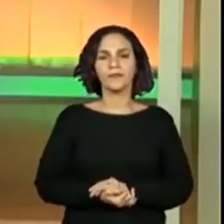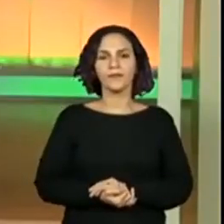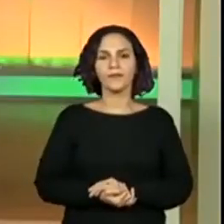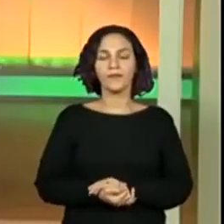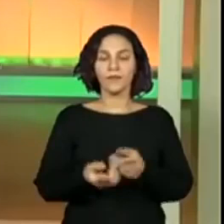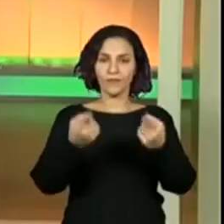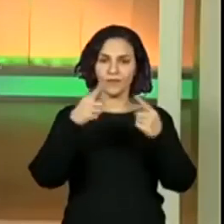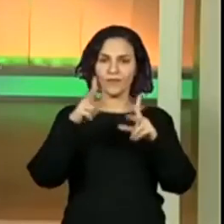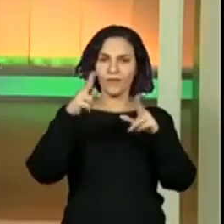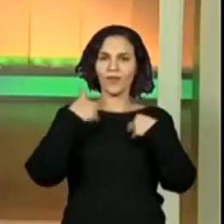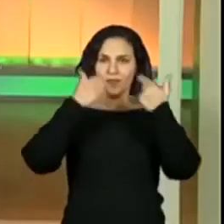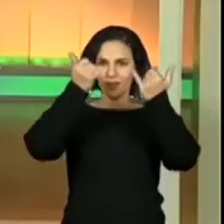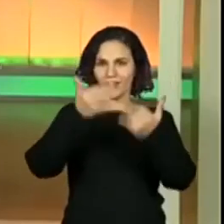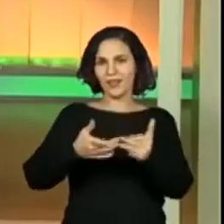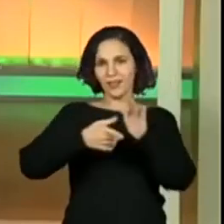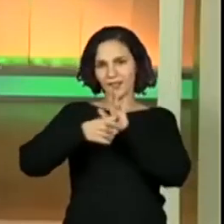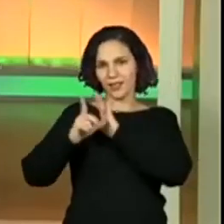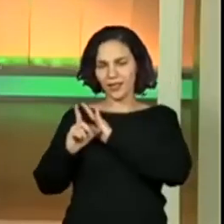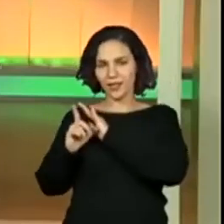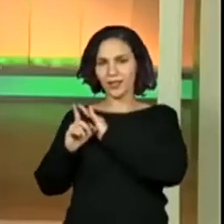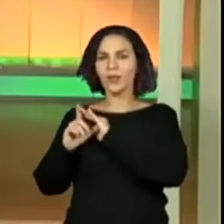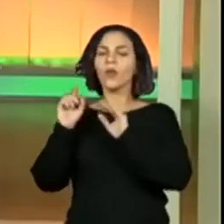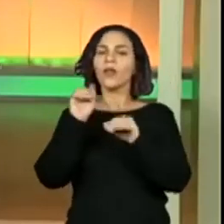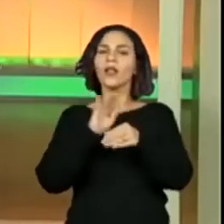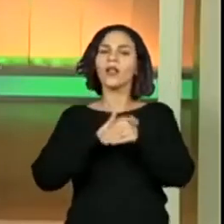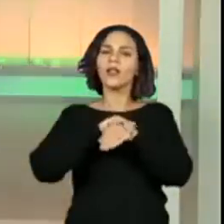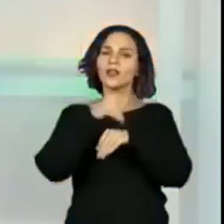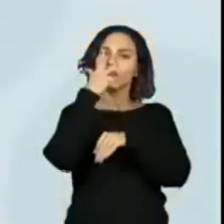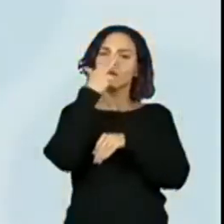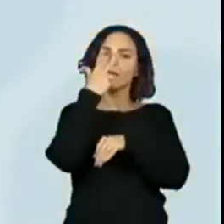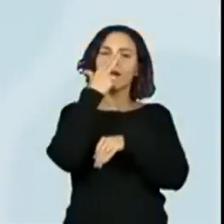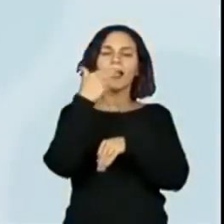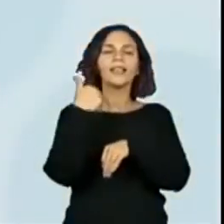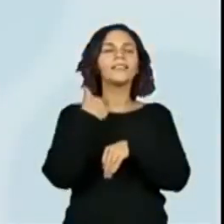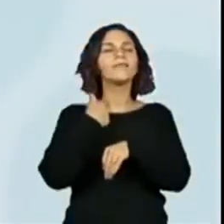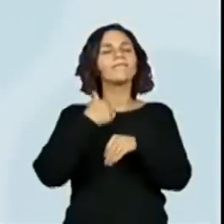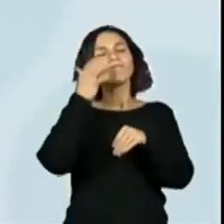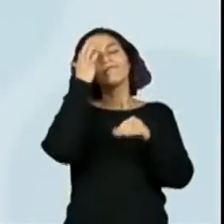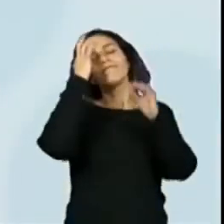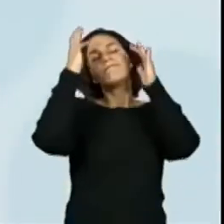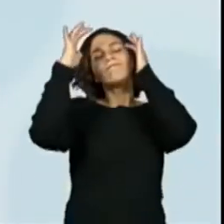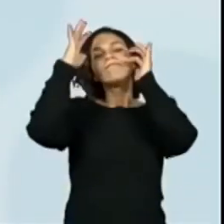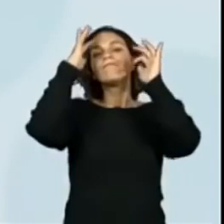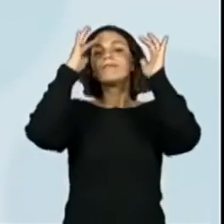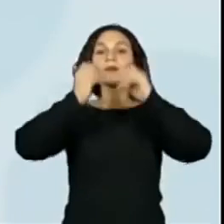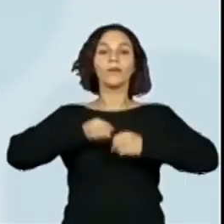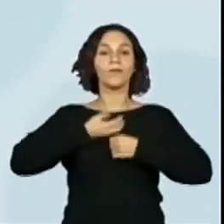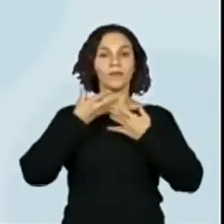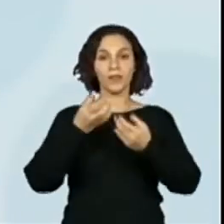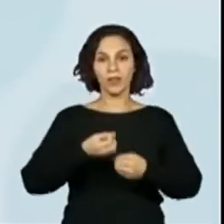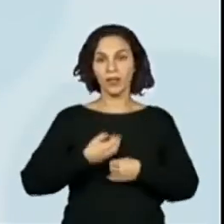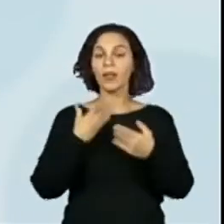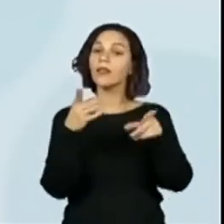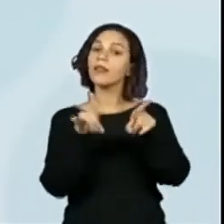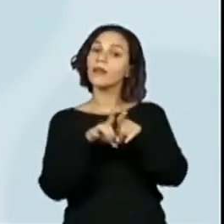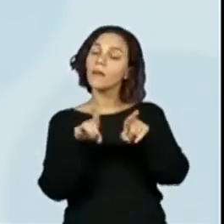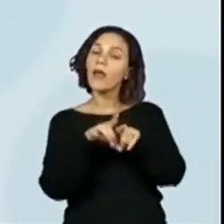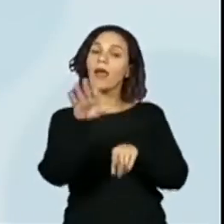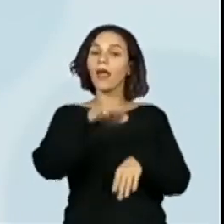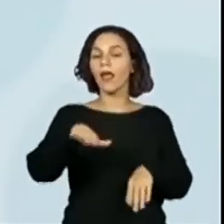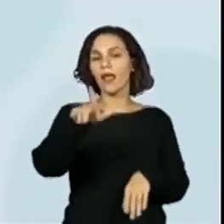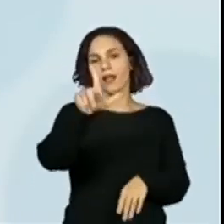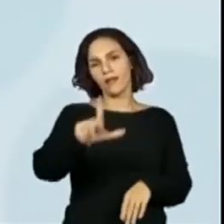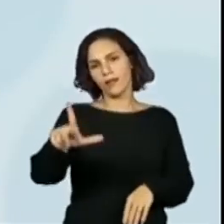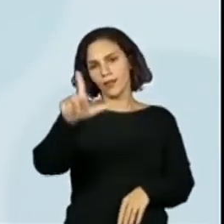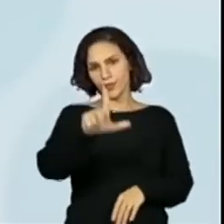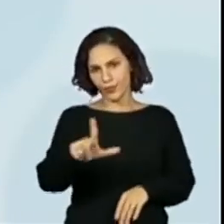Como eu havia dito antes, a noite como fonte de inspiração poética, não só poética, aí no caso dentro do universo da